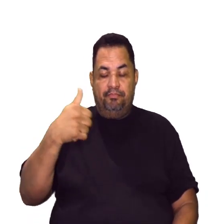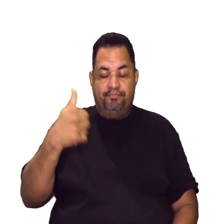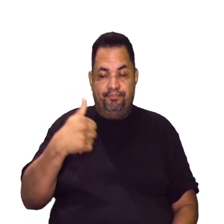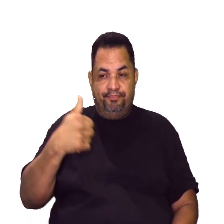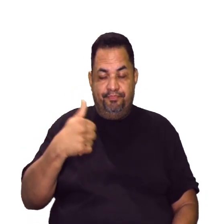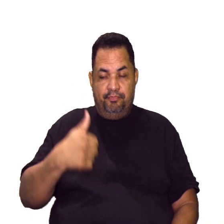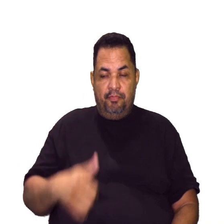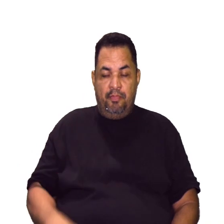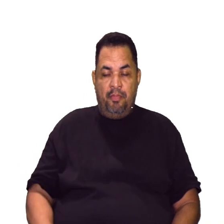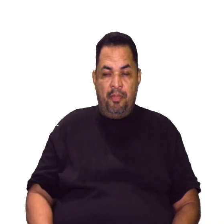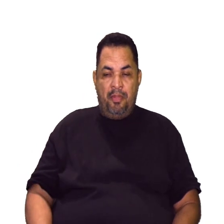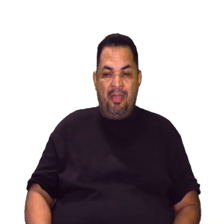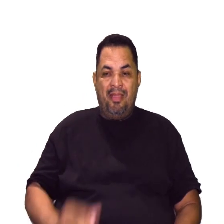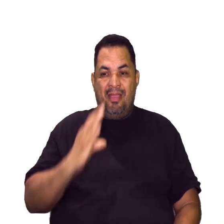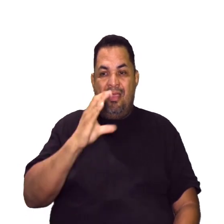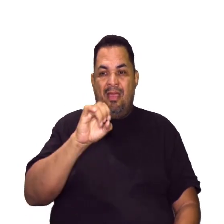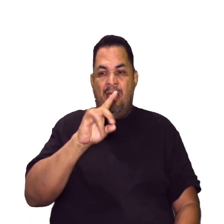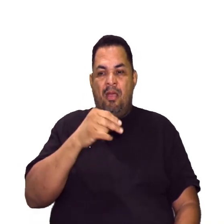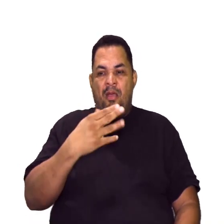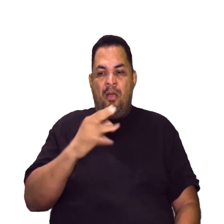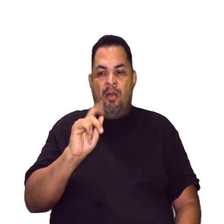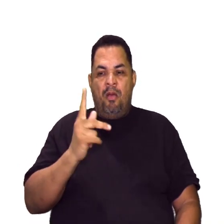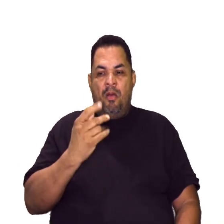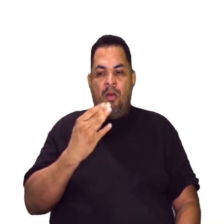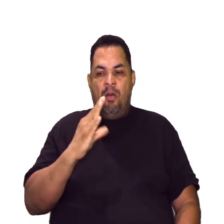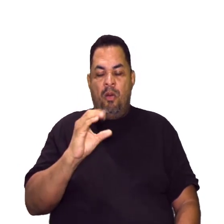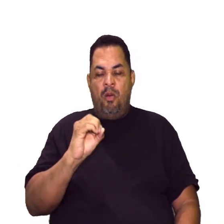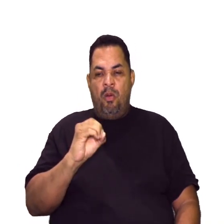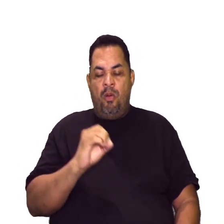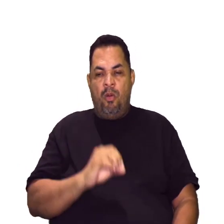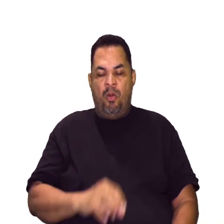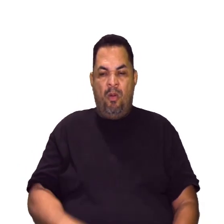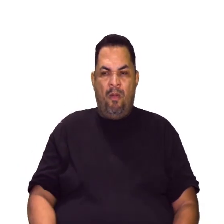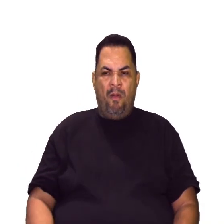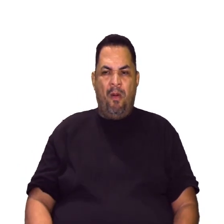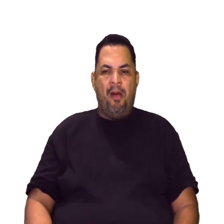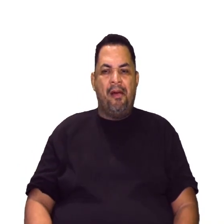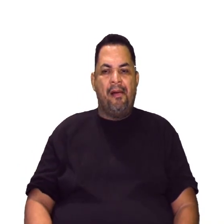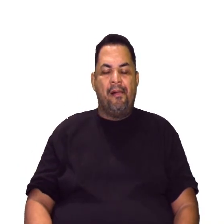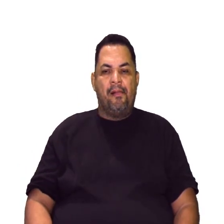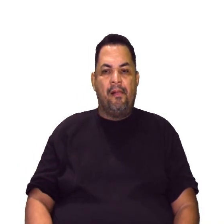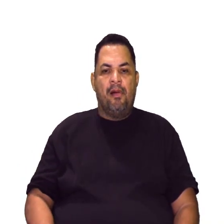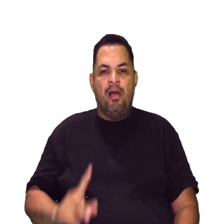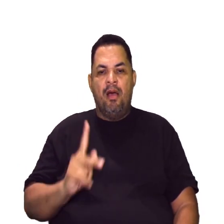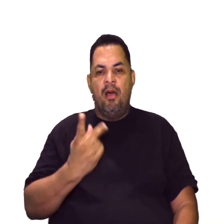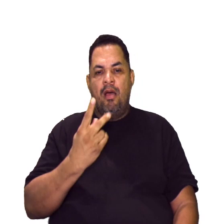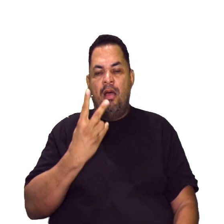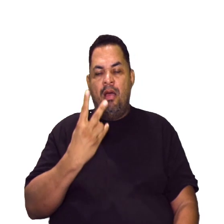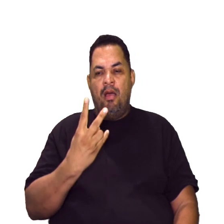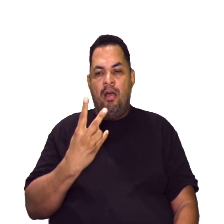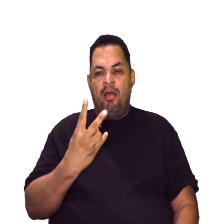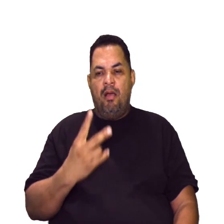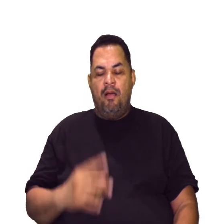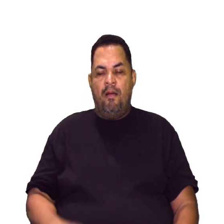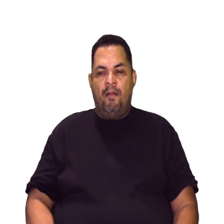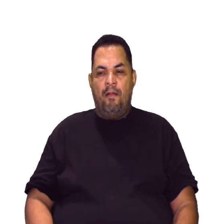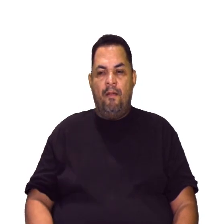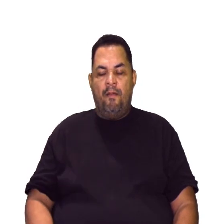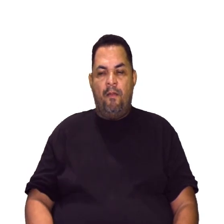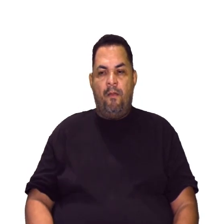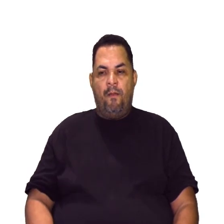elemento central. C2H2 é o carbono que é o elemento central. Já H2O, o elemento central é